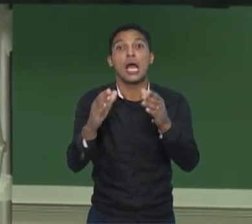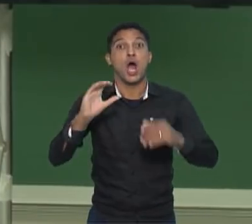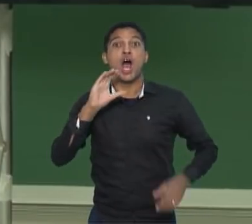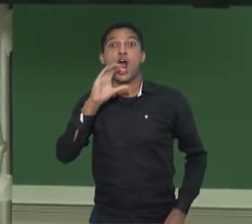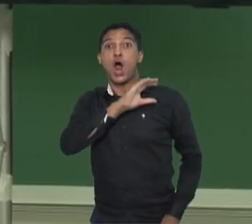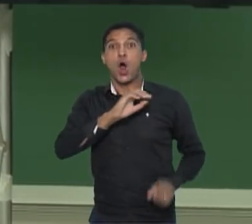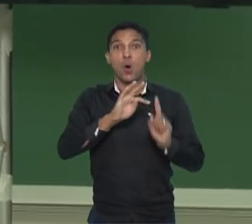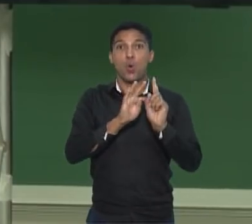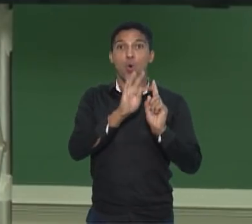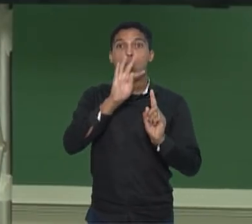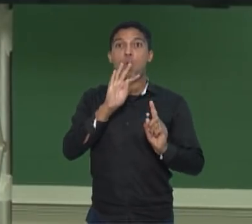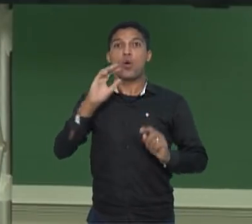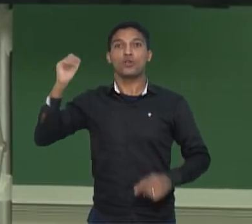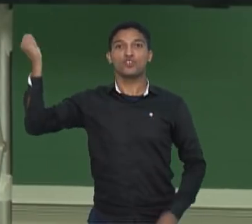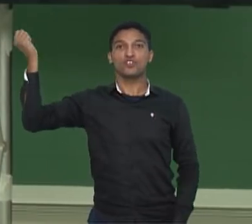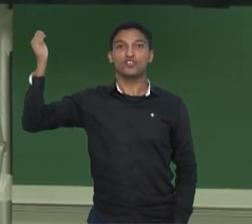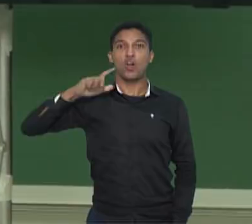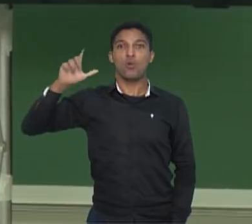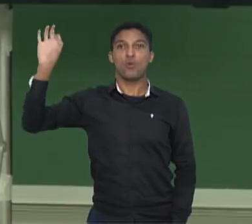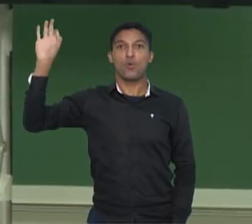a fase da condensação.